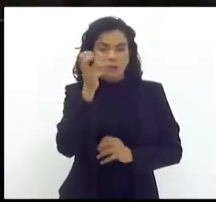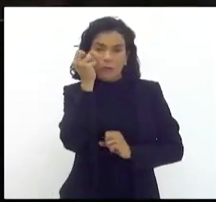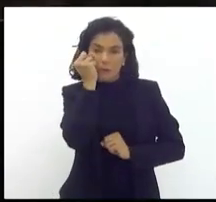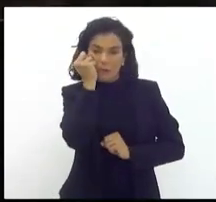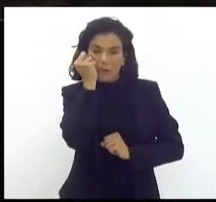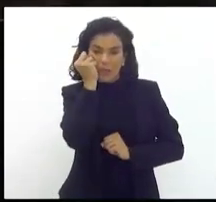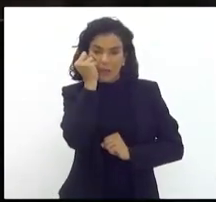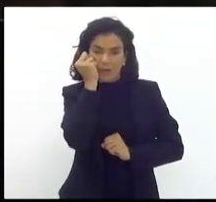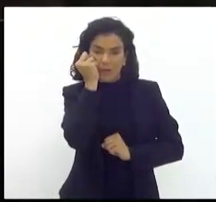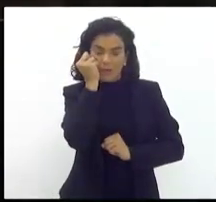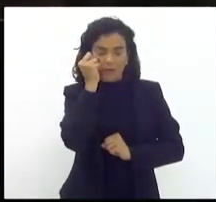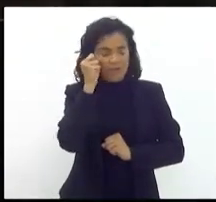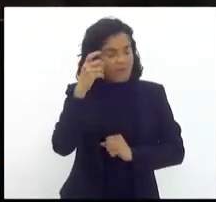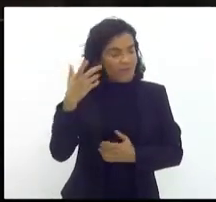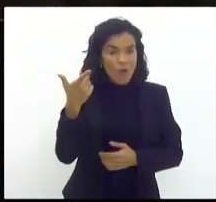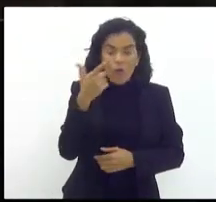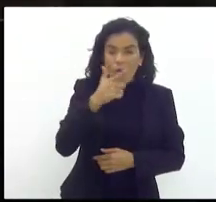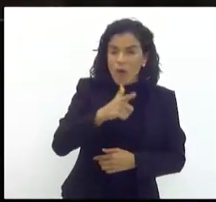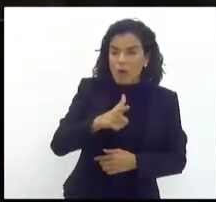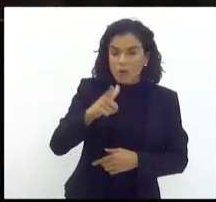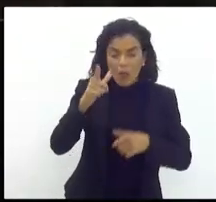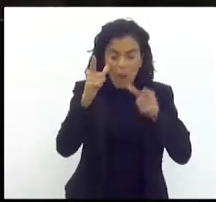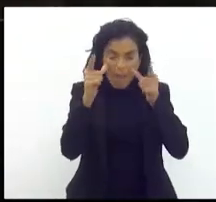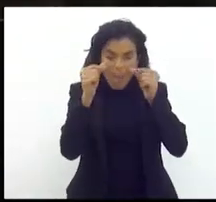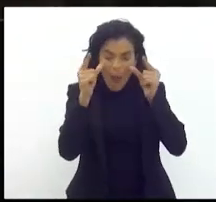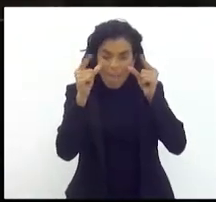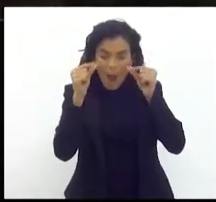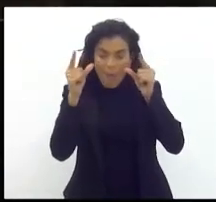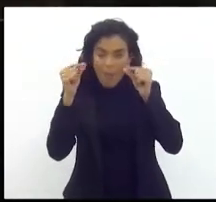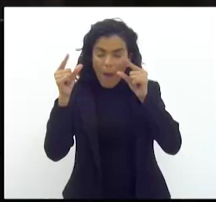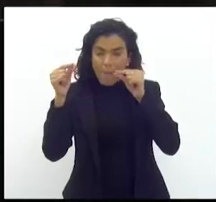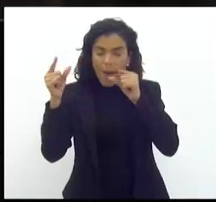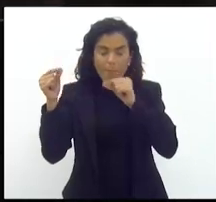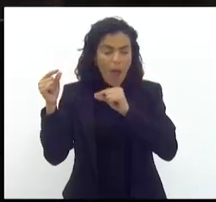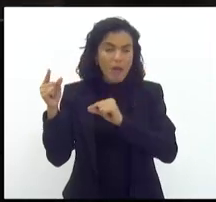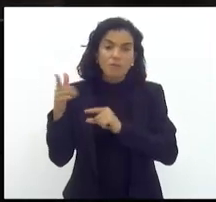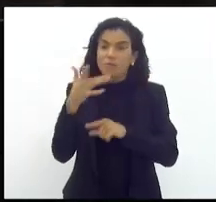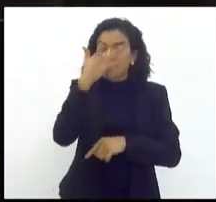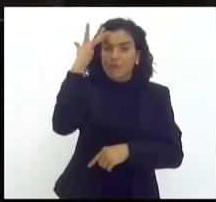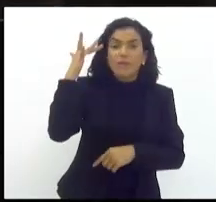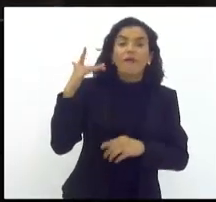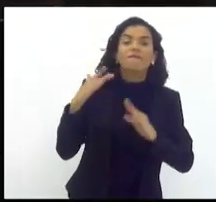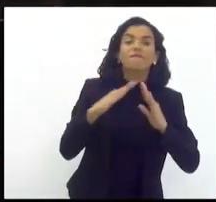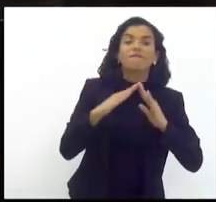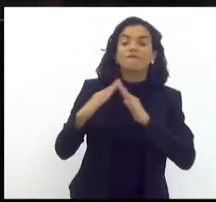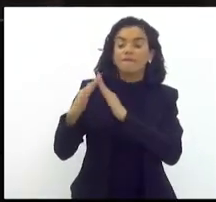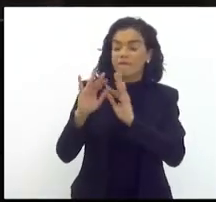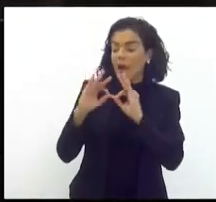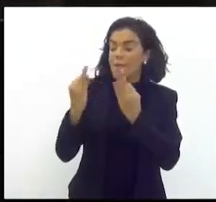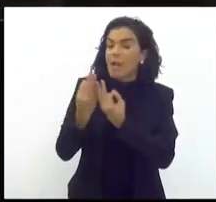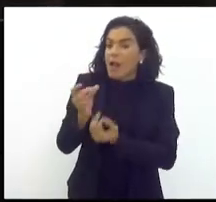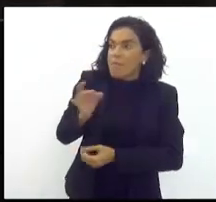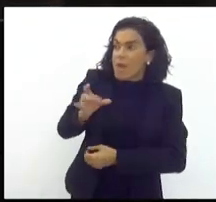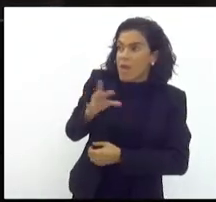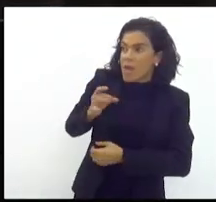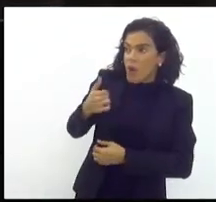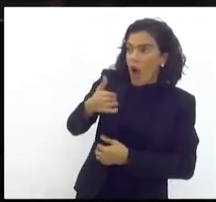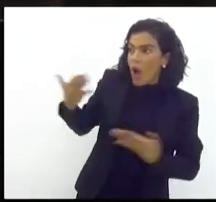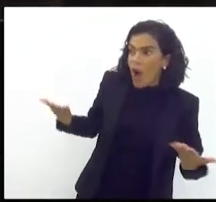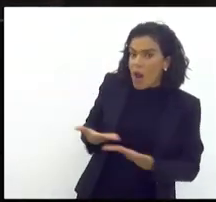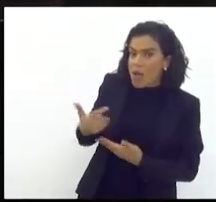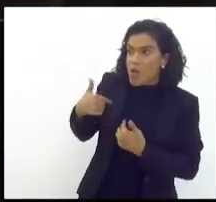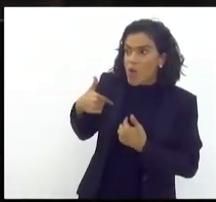a insônia teve bateu na porta de cada família que tem medo de ser a próxima vítima dessa